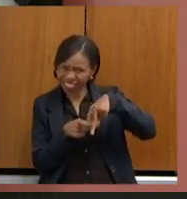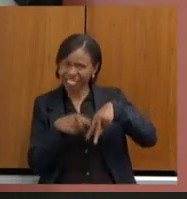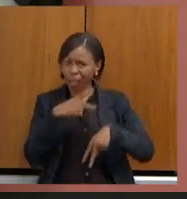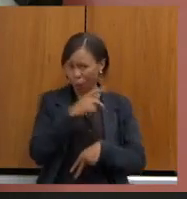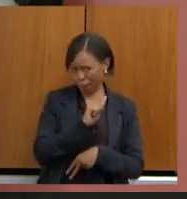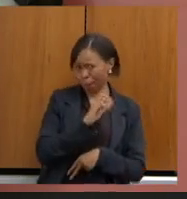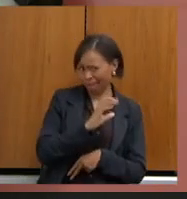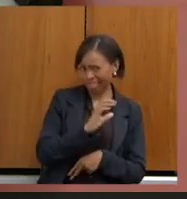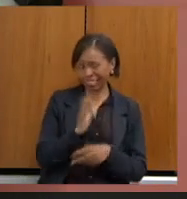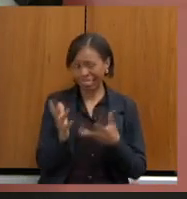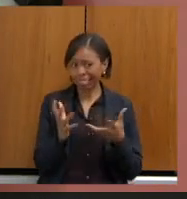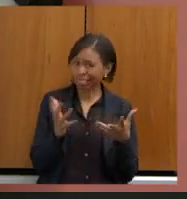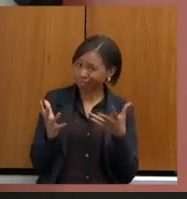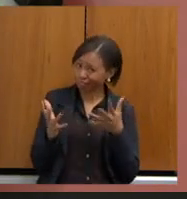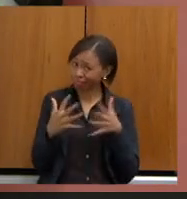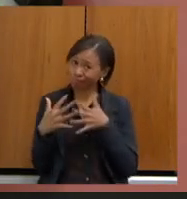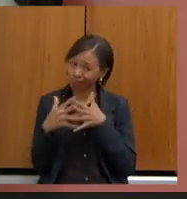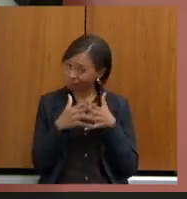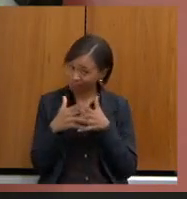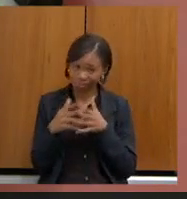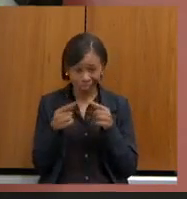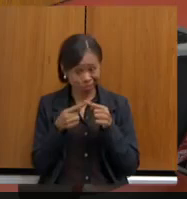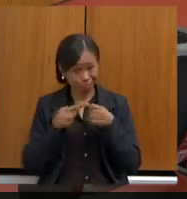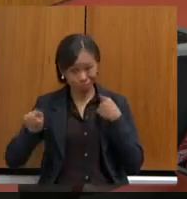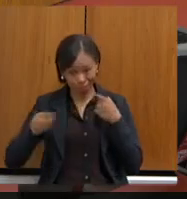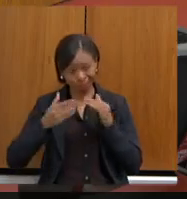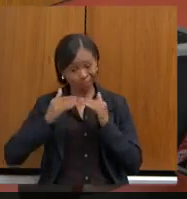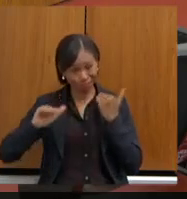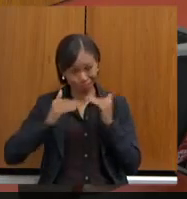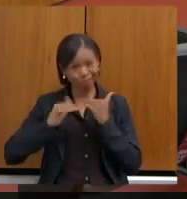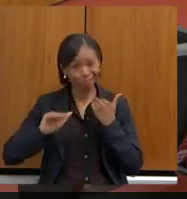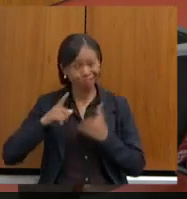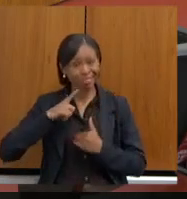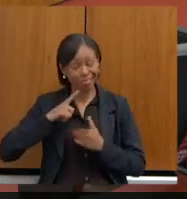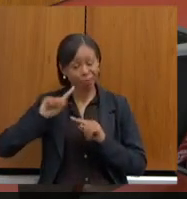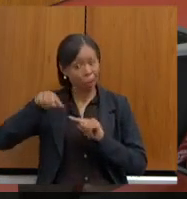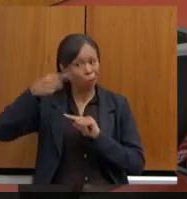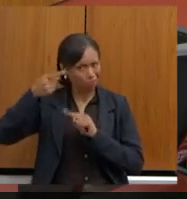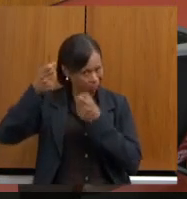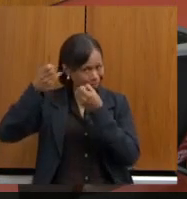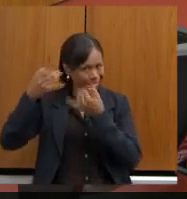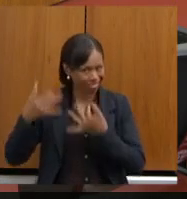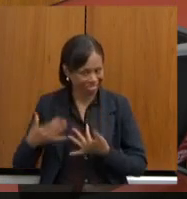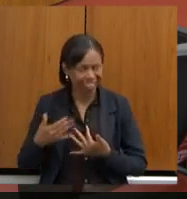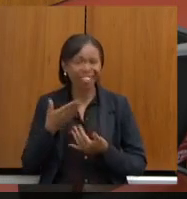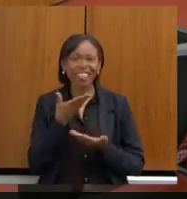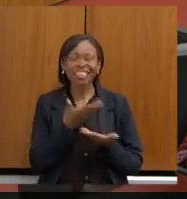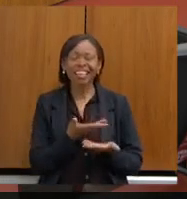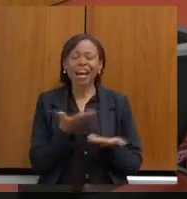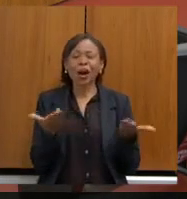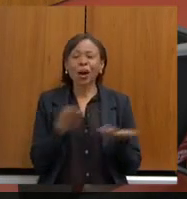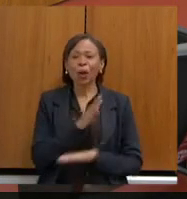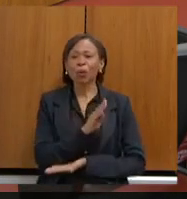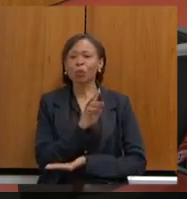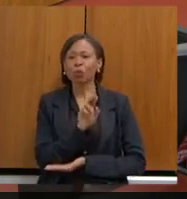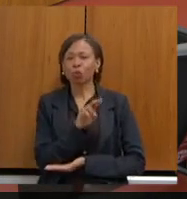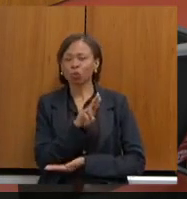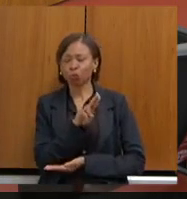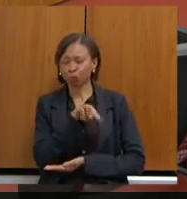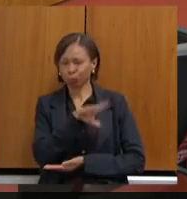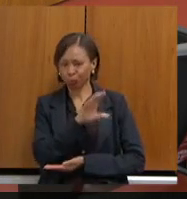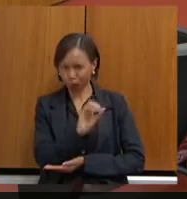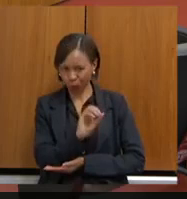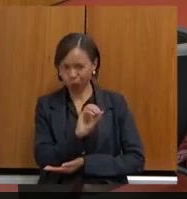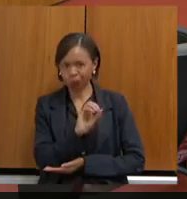deixar mais com o finalzinho a tanto bem a planta do meu um jovem e Brilhante a deputado Bruno lembra passo a palavra